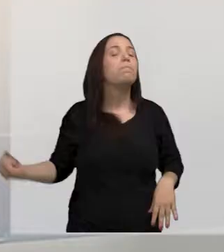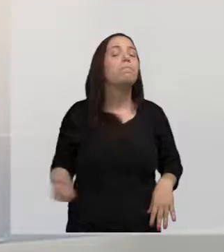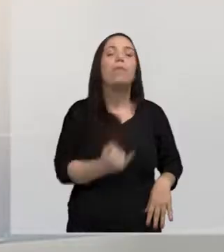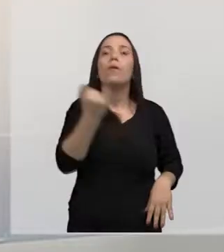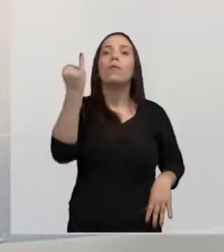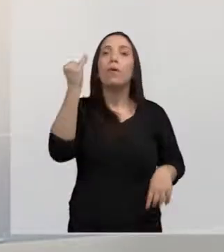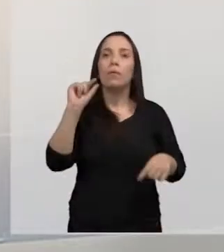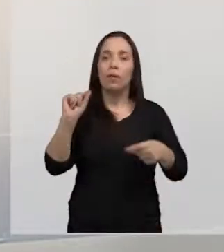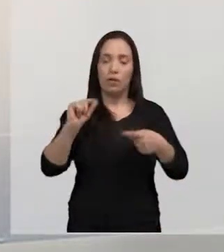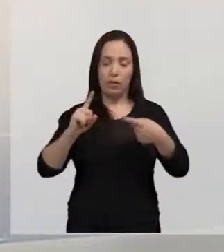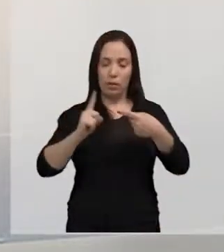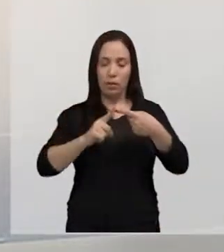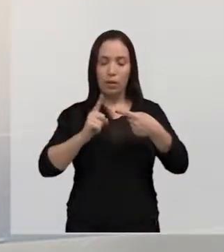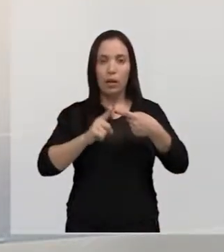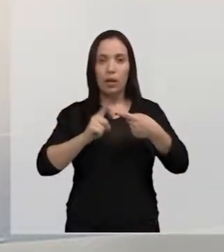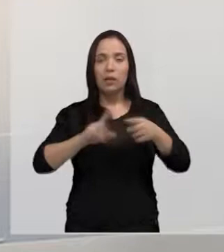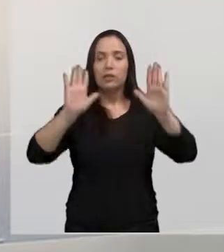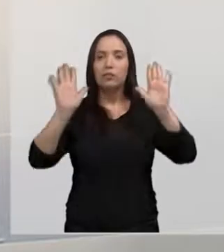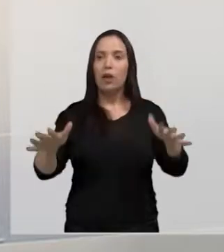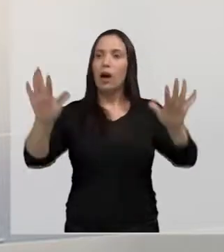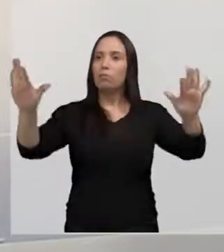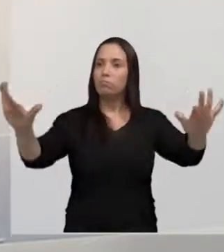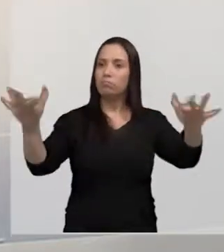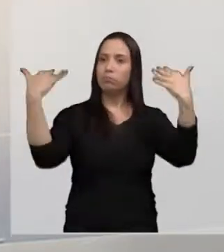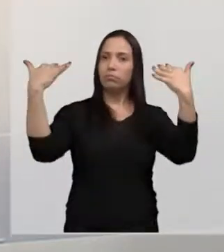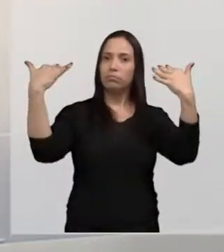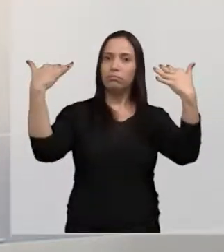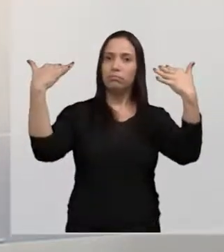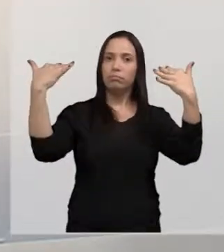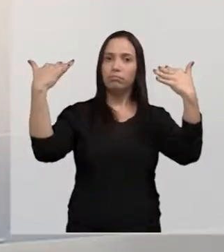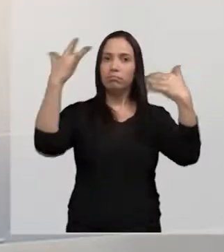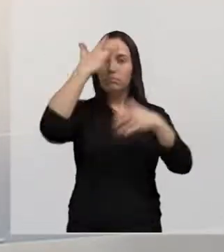Primeiro, ele se consolidou como a terceira via.